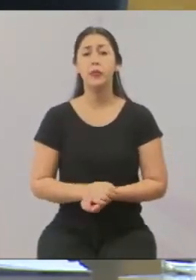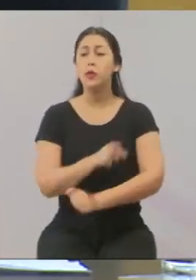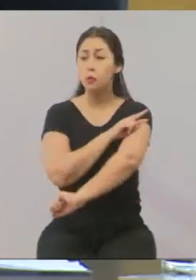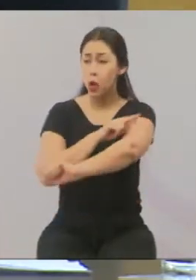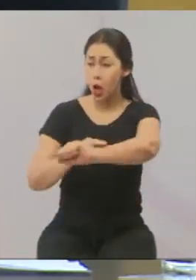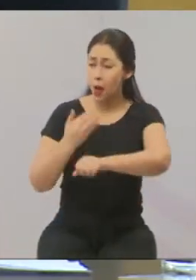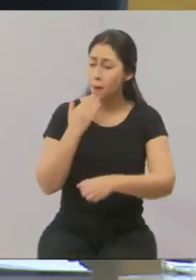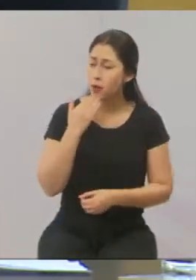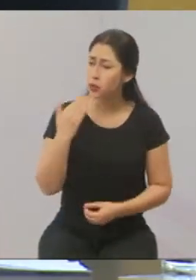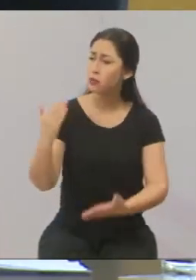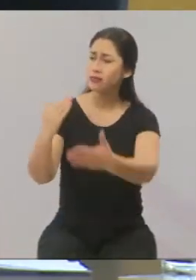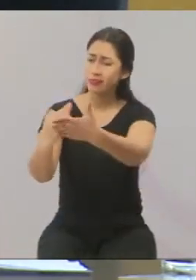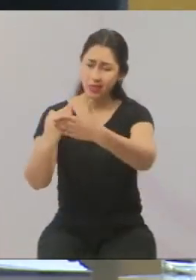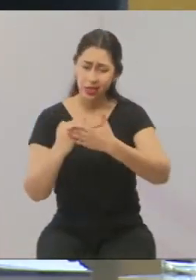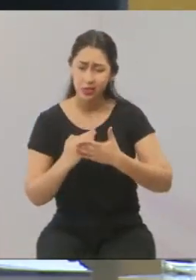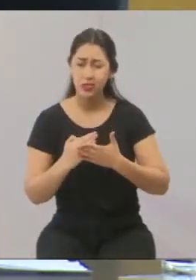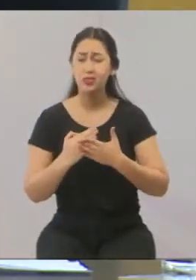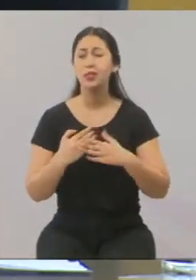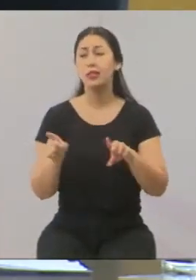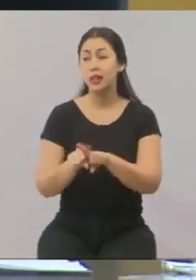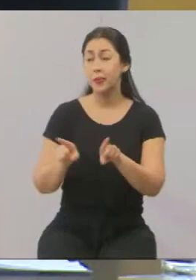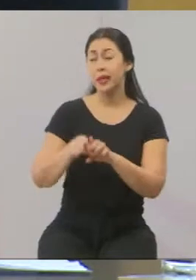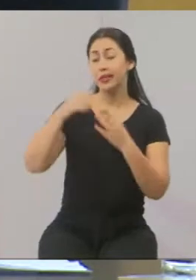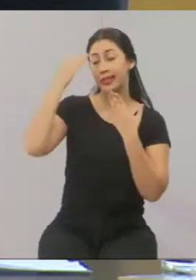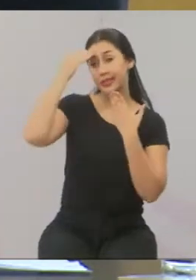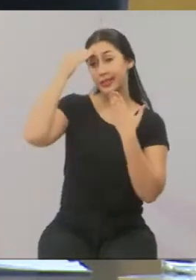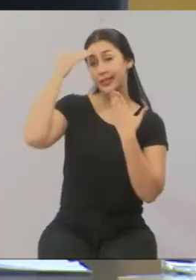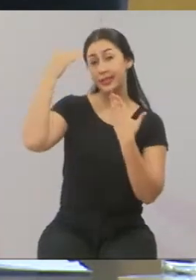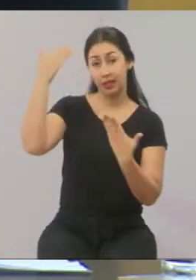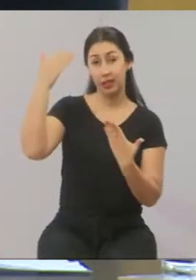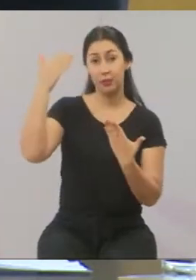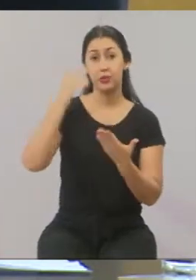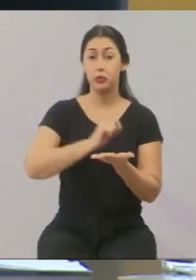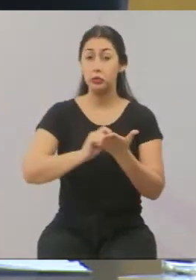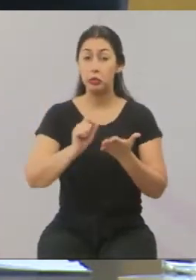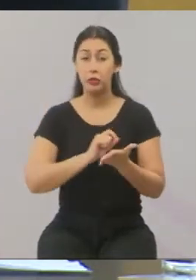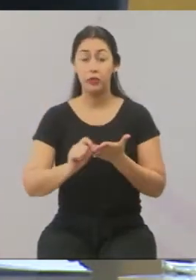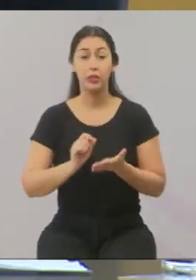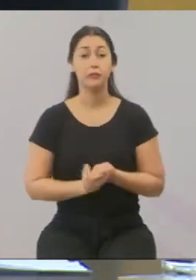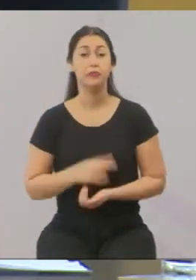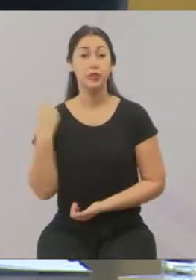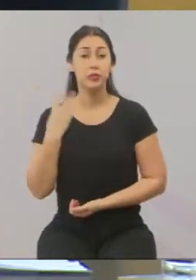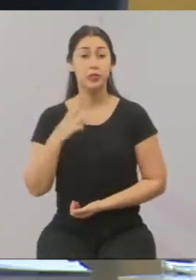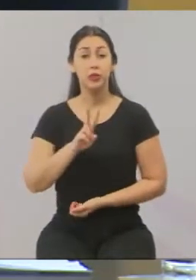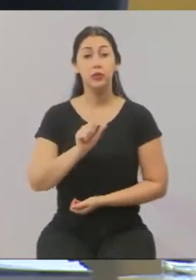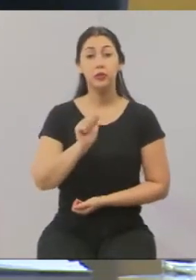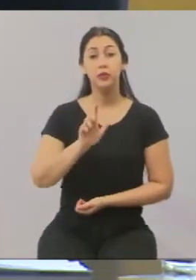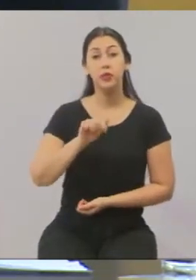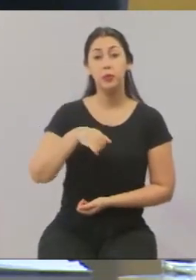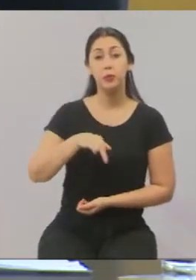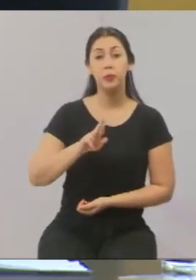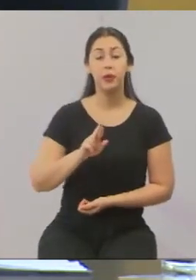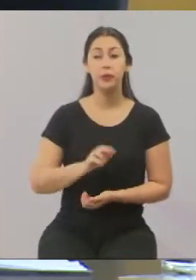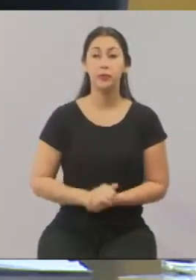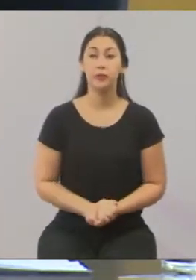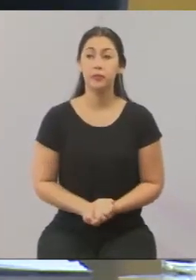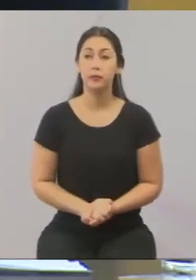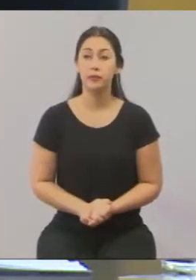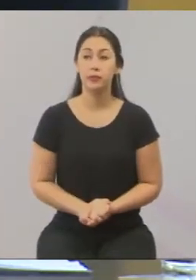aos préstimos dessa concessionária e antecipando agradecimento pela atenção dispensada, subscrevemos. Vereador Valmir Parque do Meia Lua.